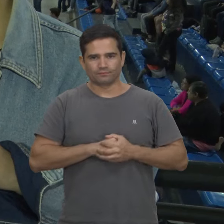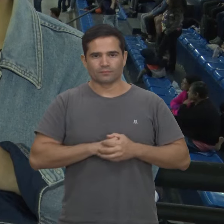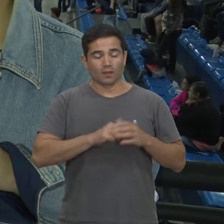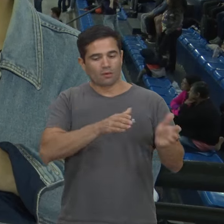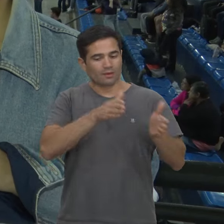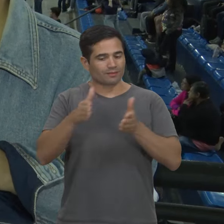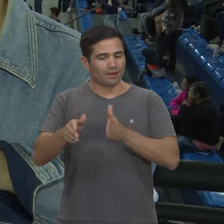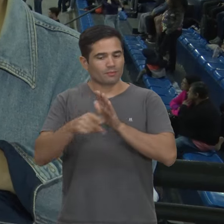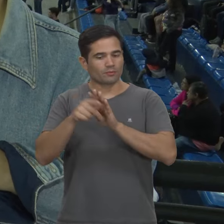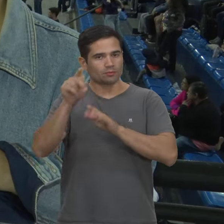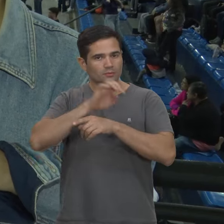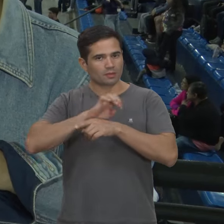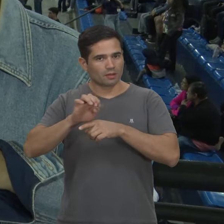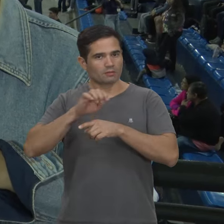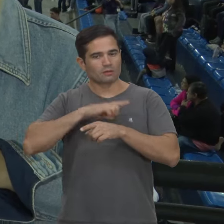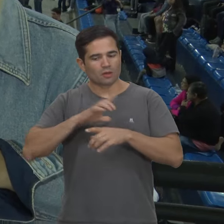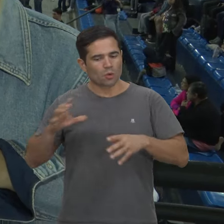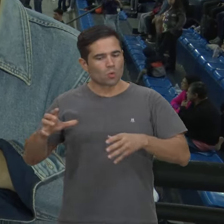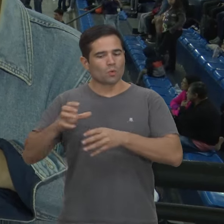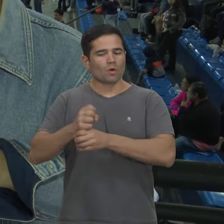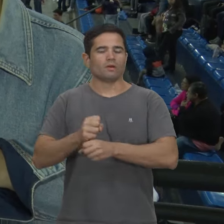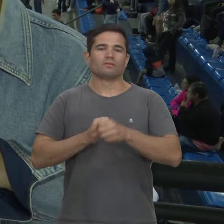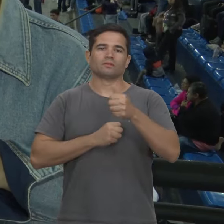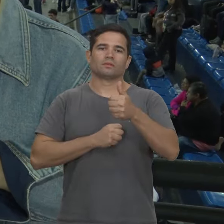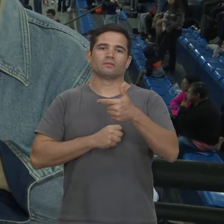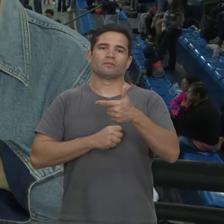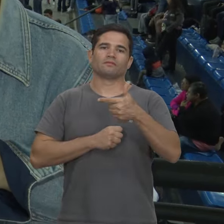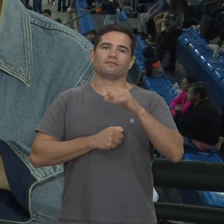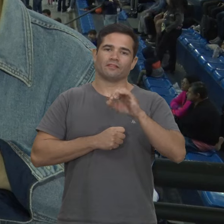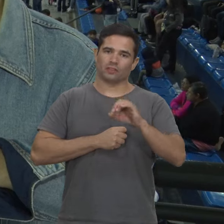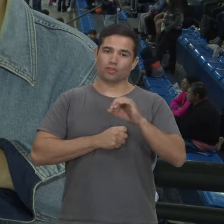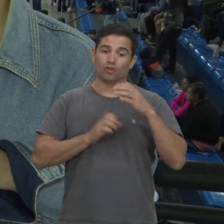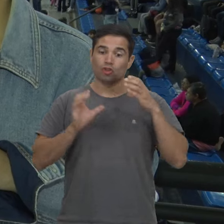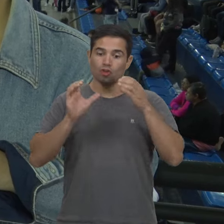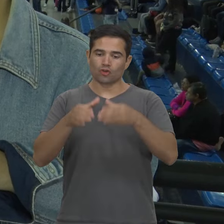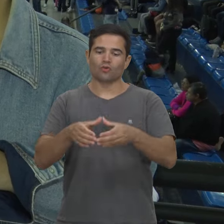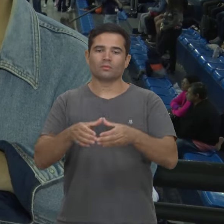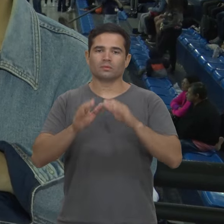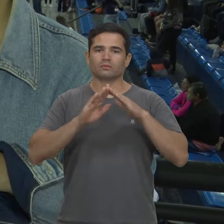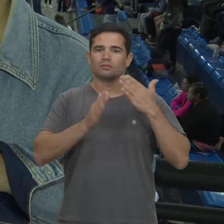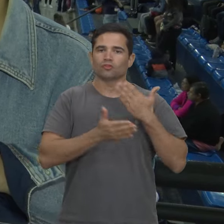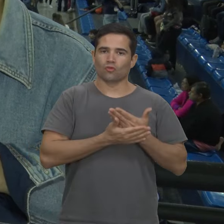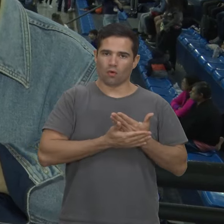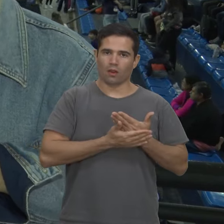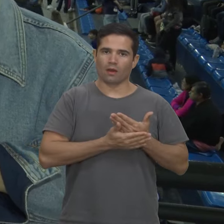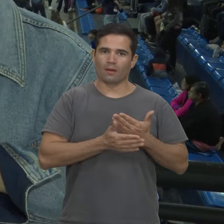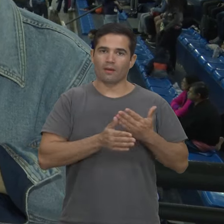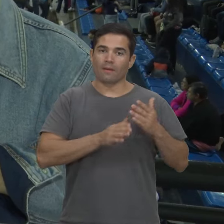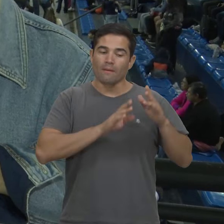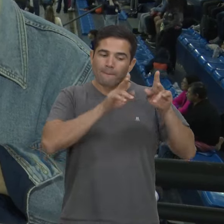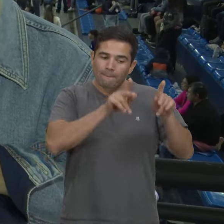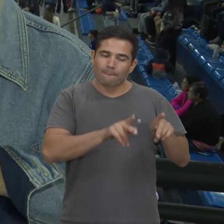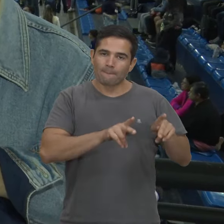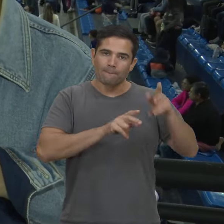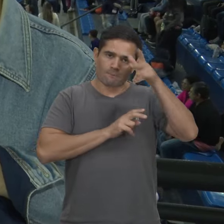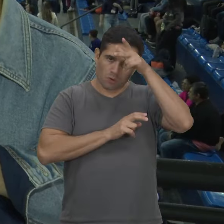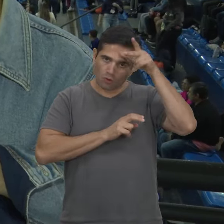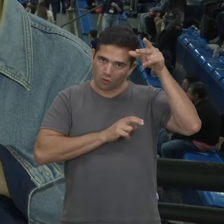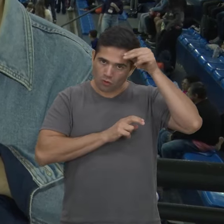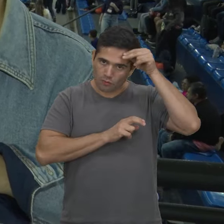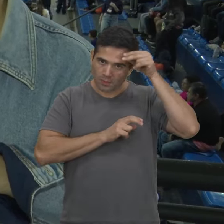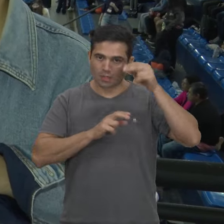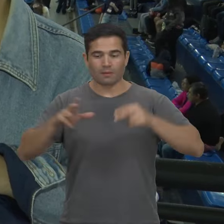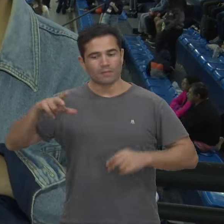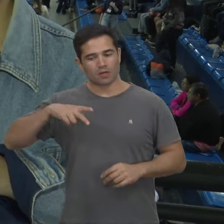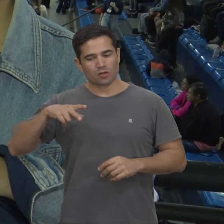A etapa estadual reúne mais de 120 equipes de escolas públicas e privadas de Mato Grosso do